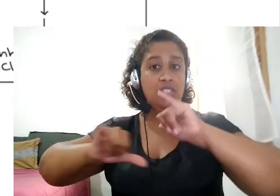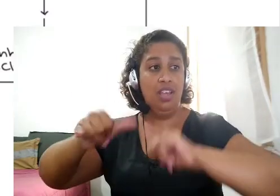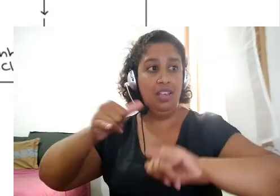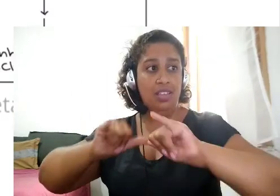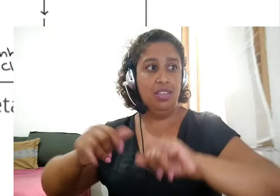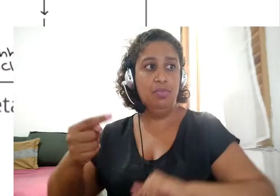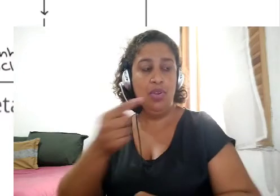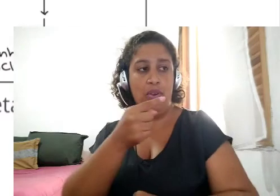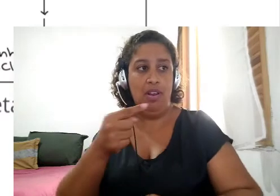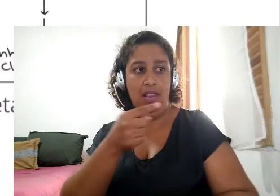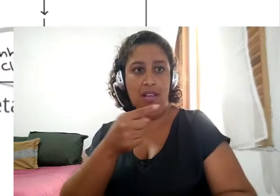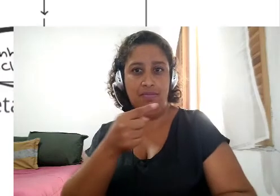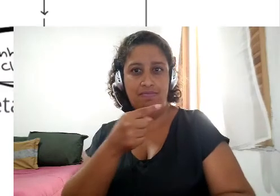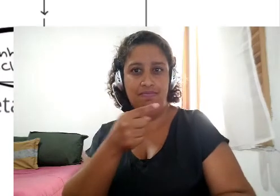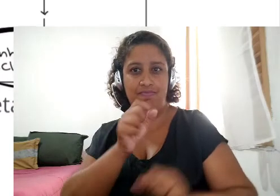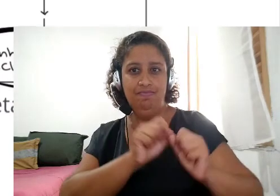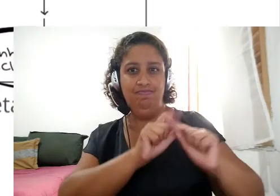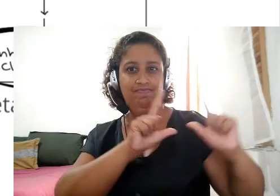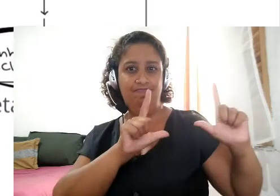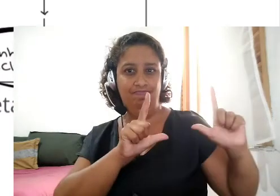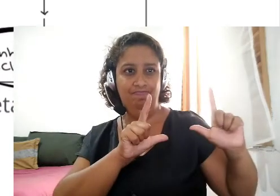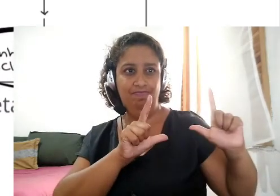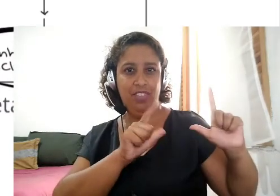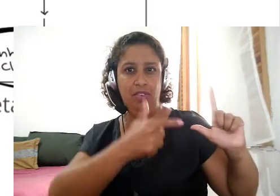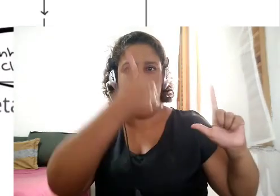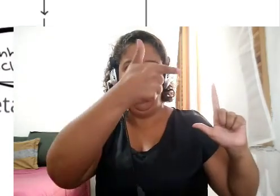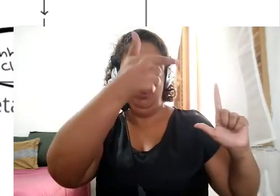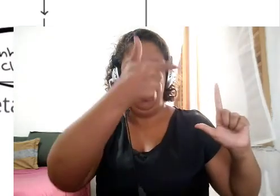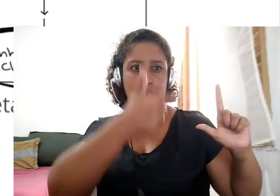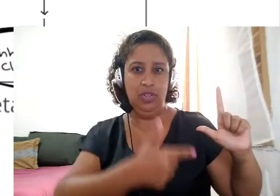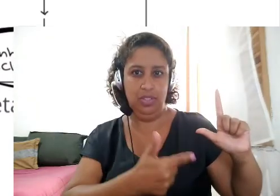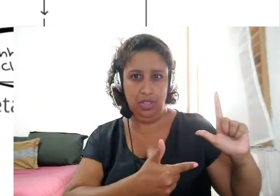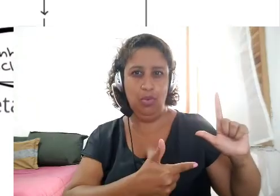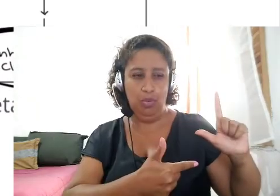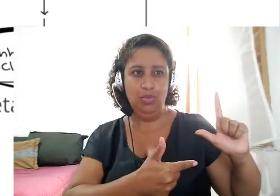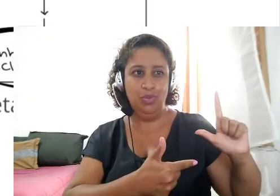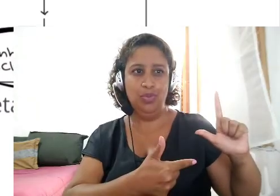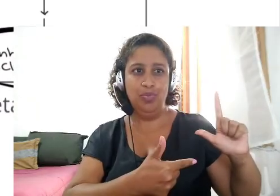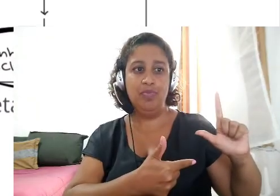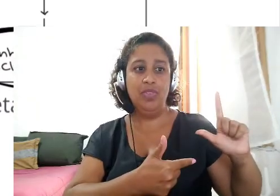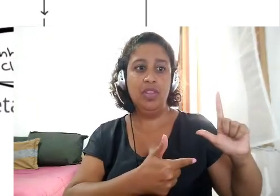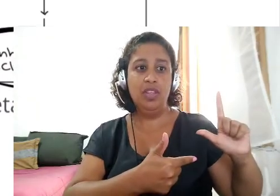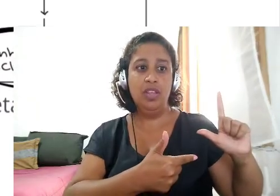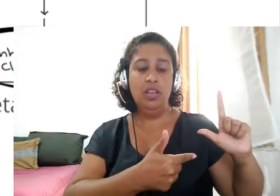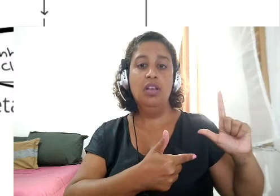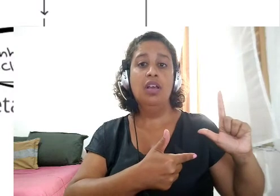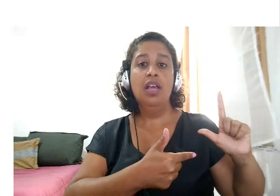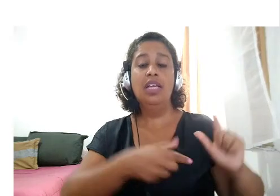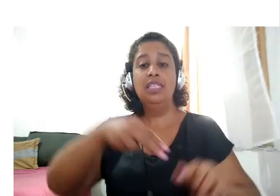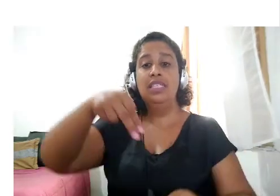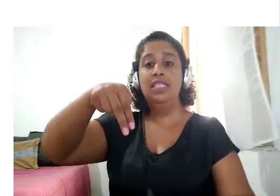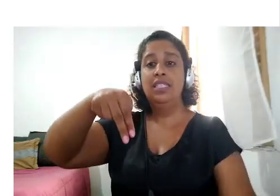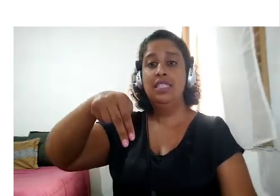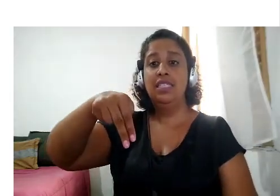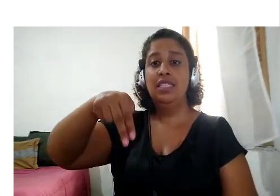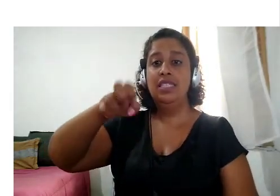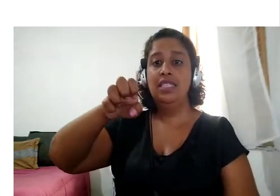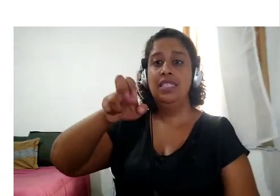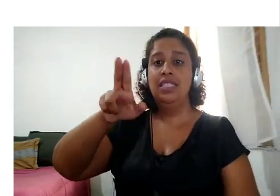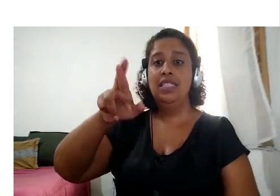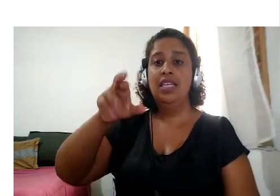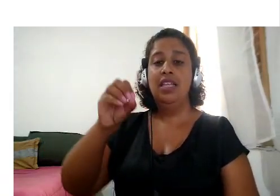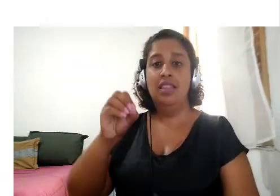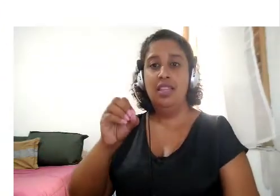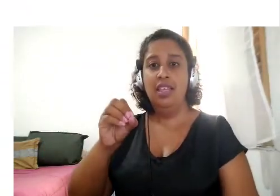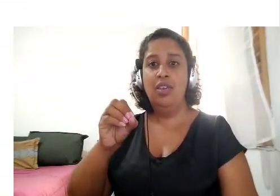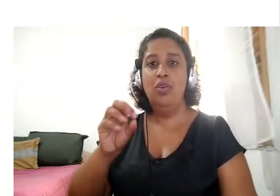quando interagido com um receptor do tipo metabotrófico, ela desempenha função inibitória. Em geral, alguns exemplos